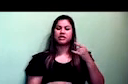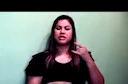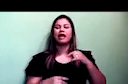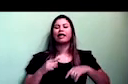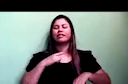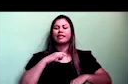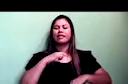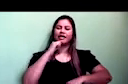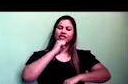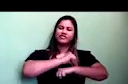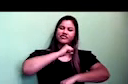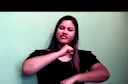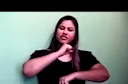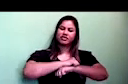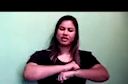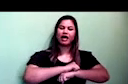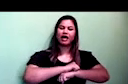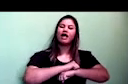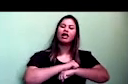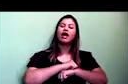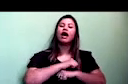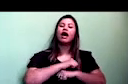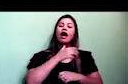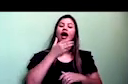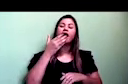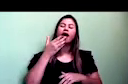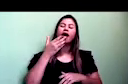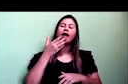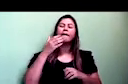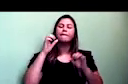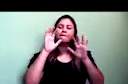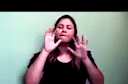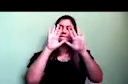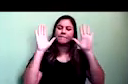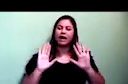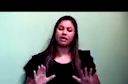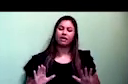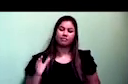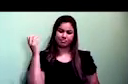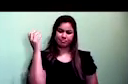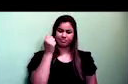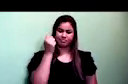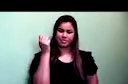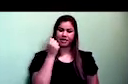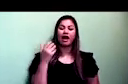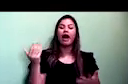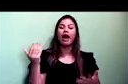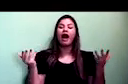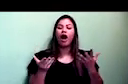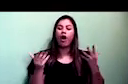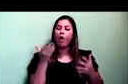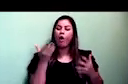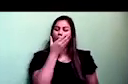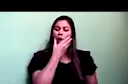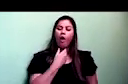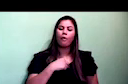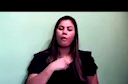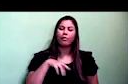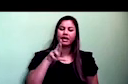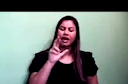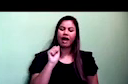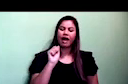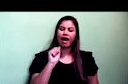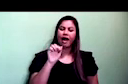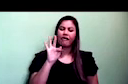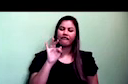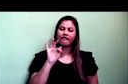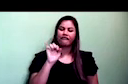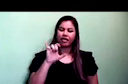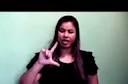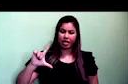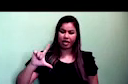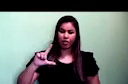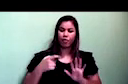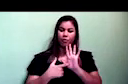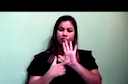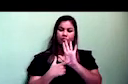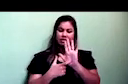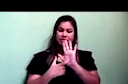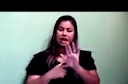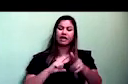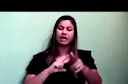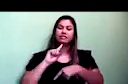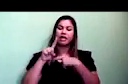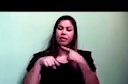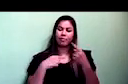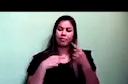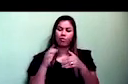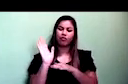Agora o Rafael vai se apresentar e na sequência ele vai passar o vídeo da inclusão. Vou pedir a todos